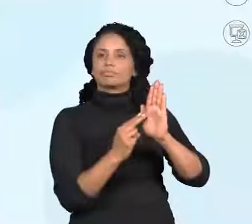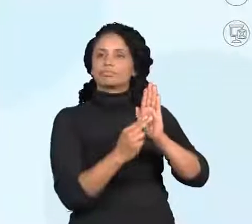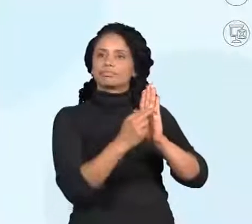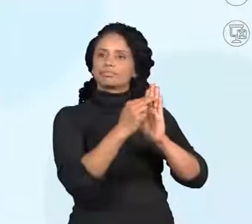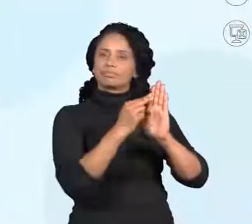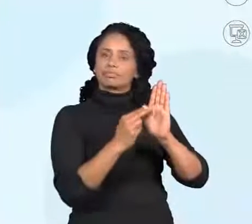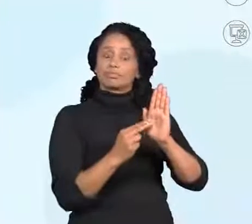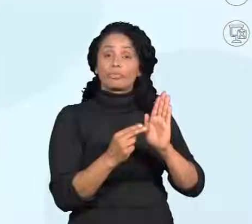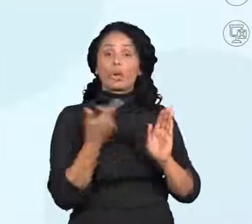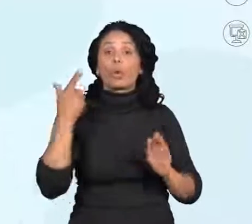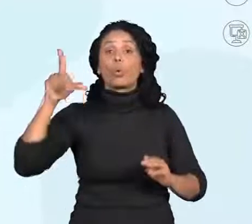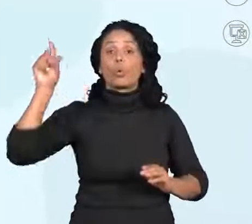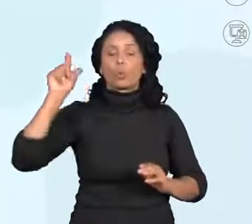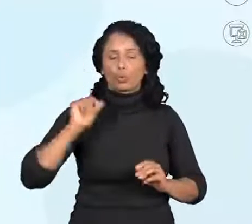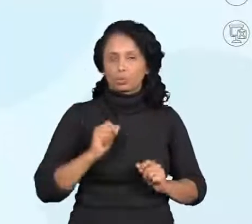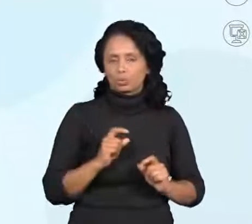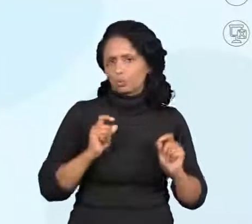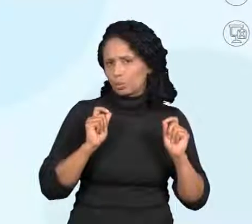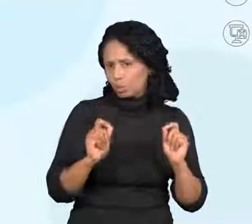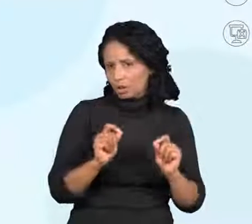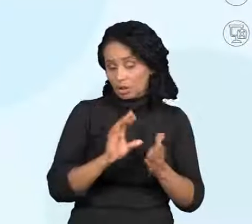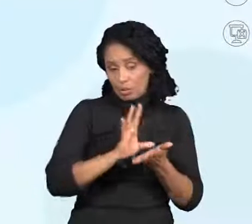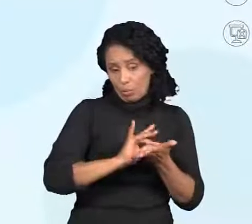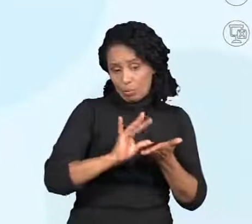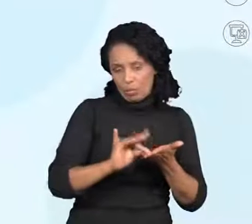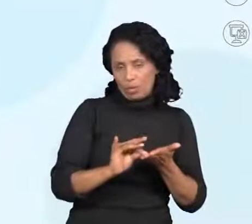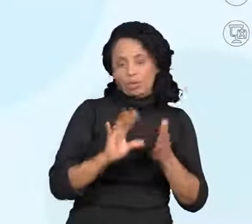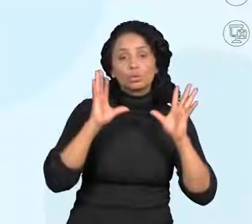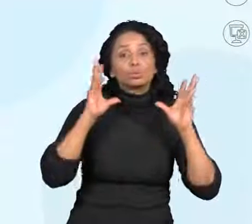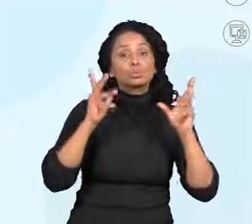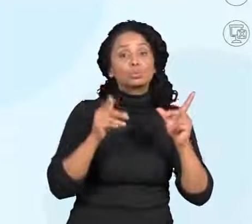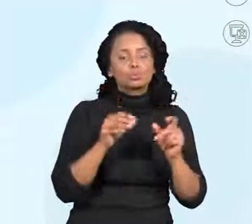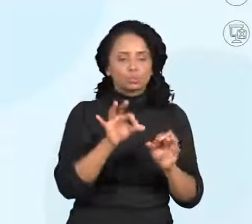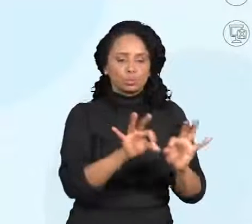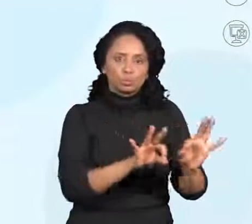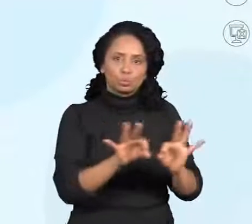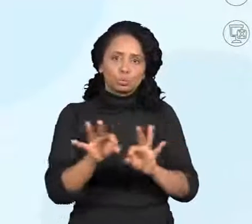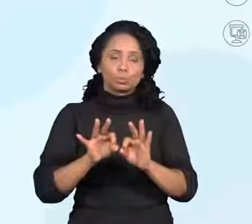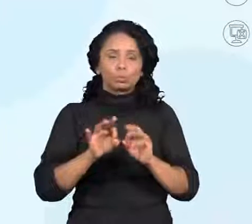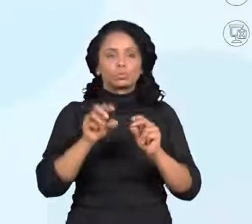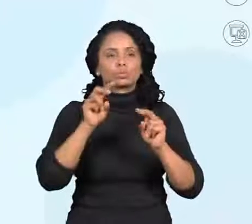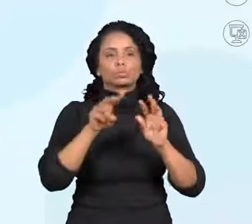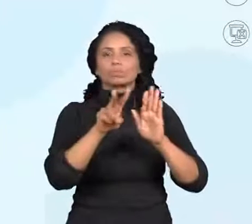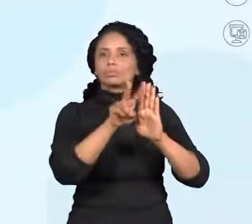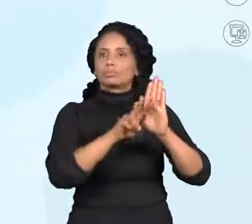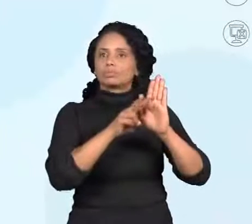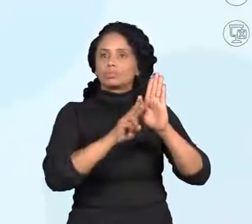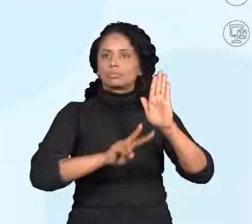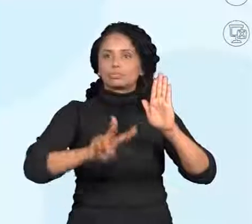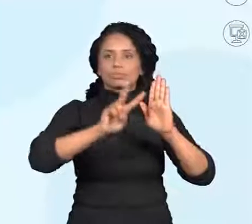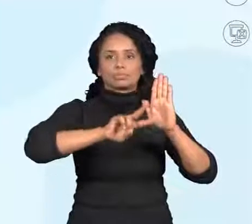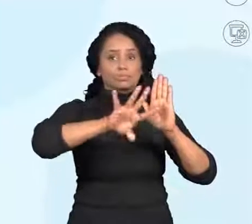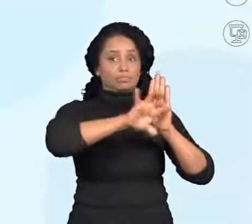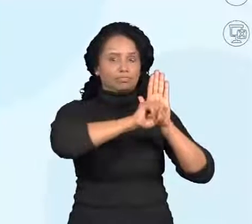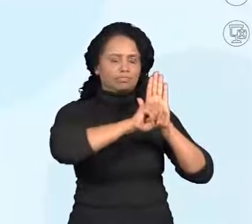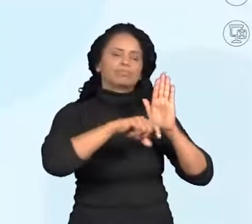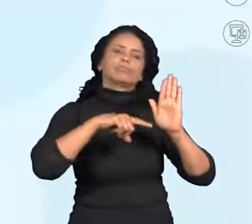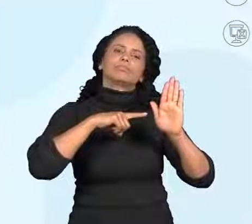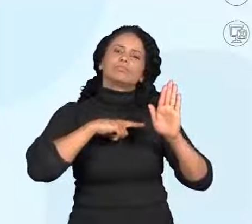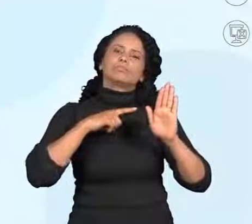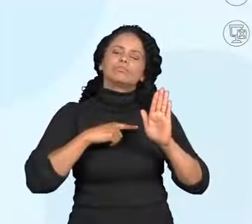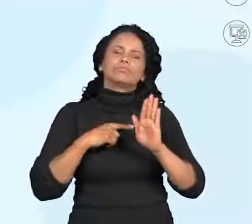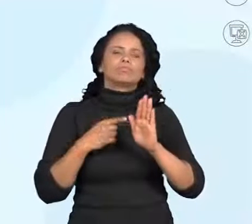a colagem. Colagem. Que é a modalidade das artes visuais que se caracteriza pela combinação,